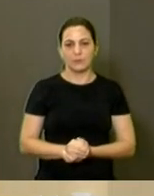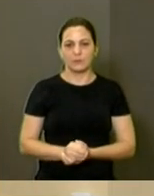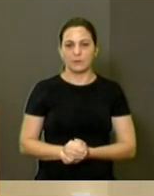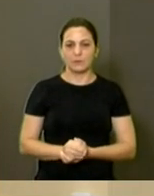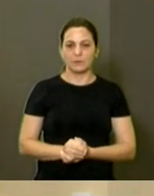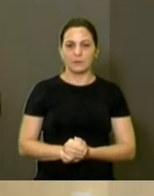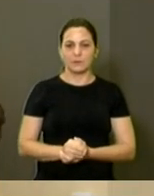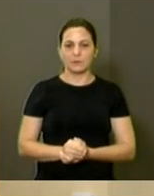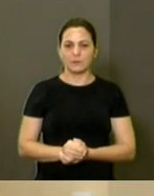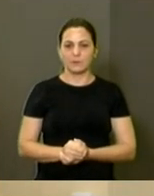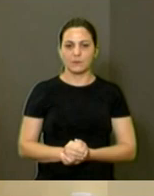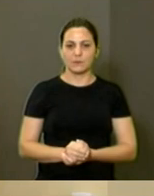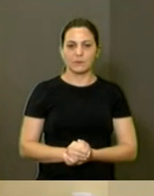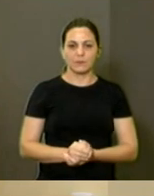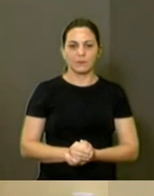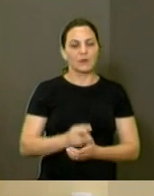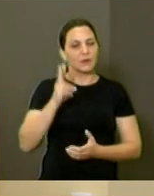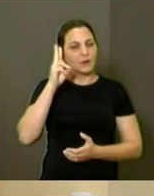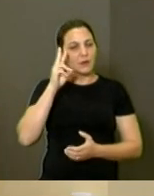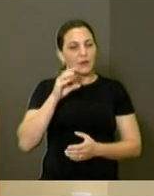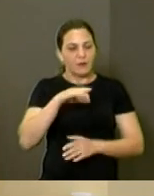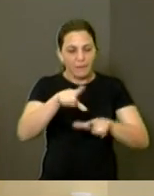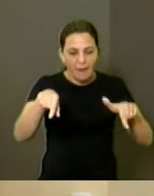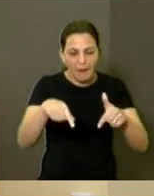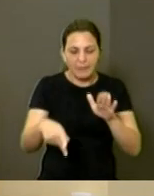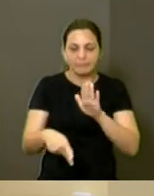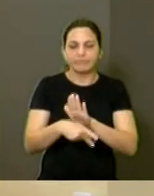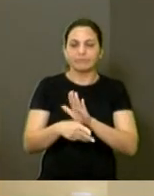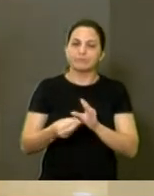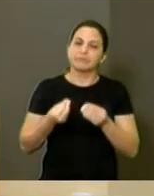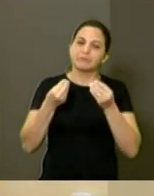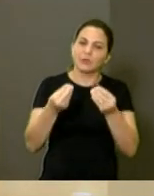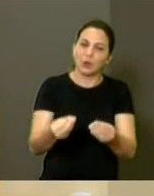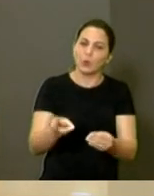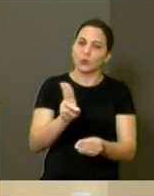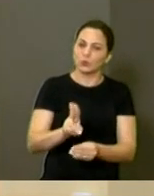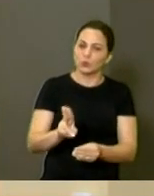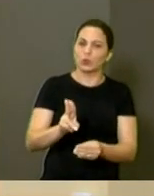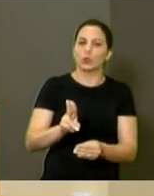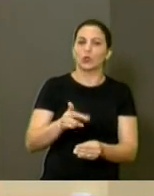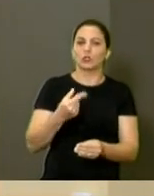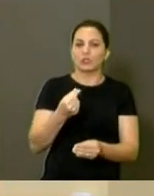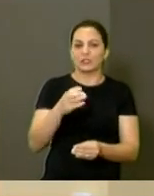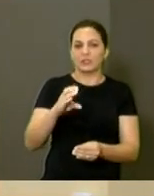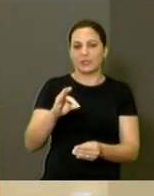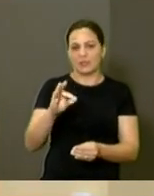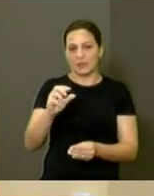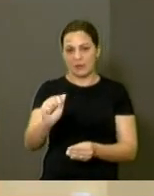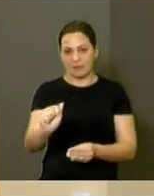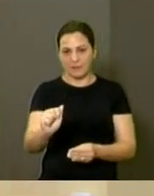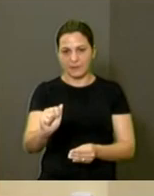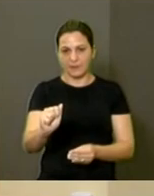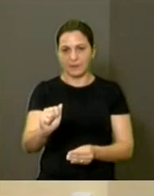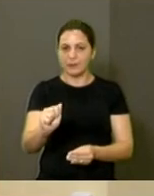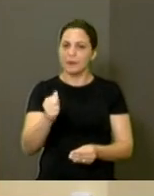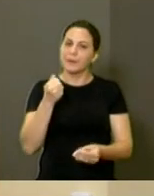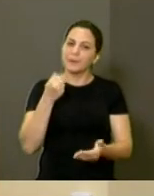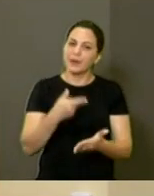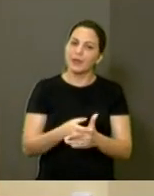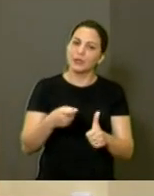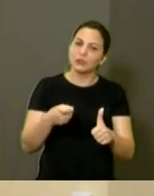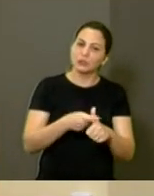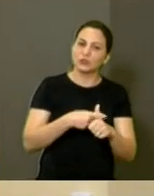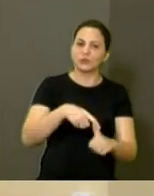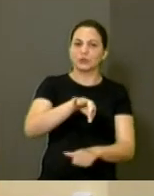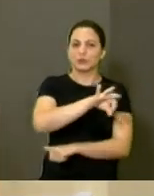com terreno senhores vereadores usou o dinheiro da CTA para pagar dívidas